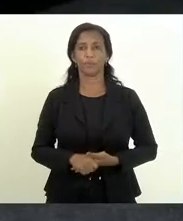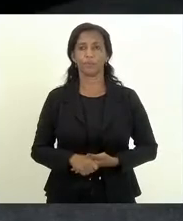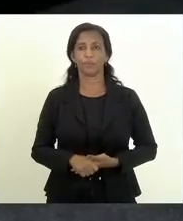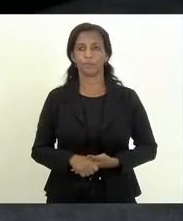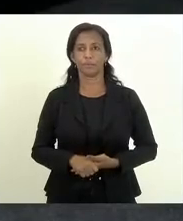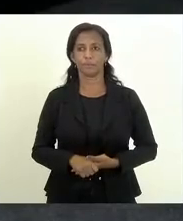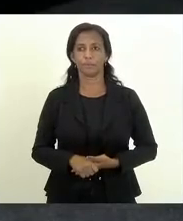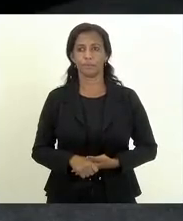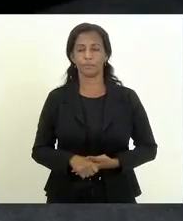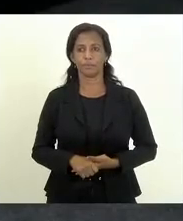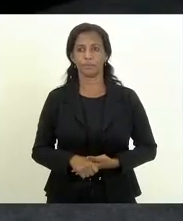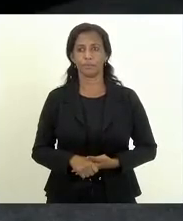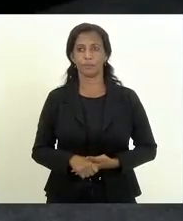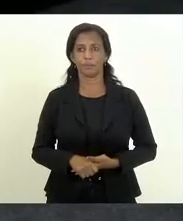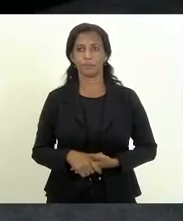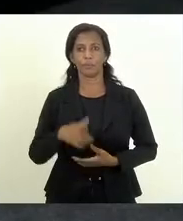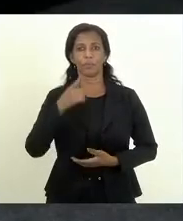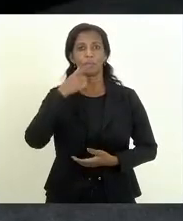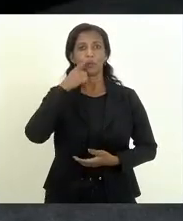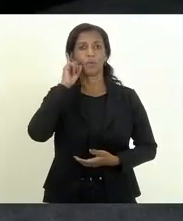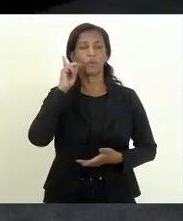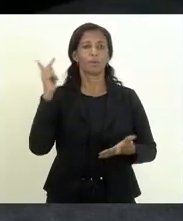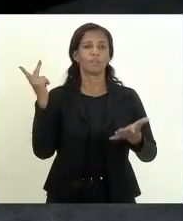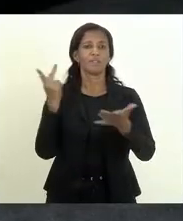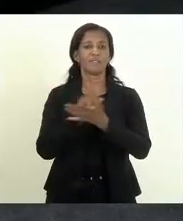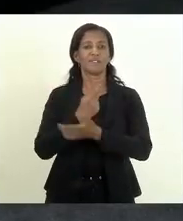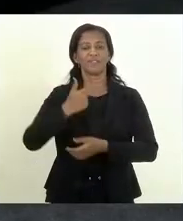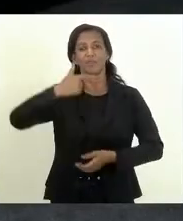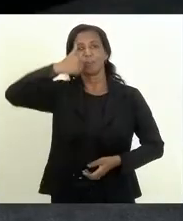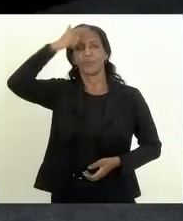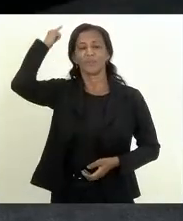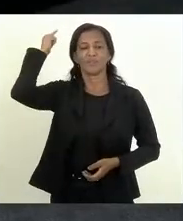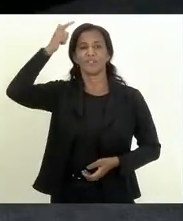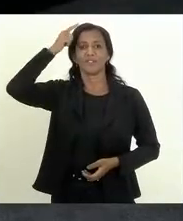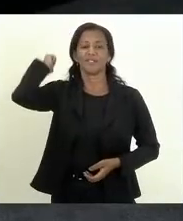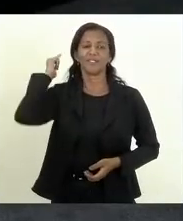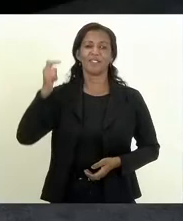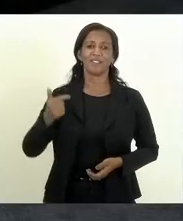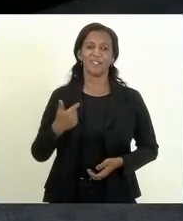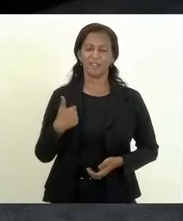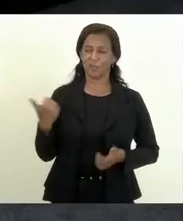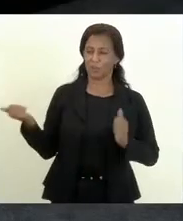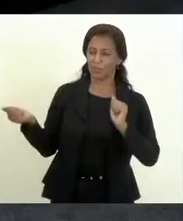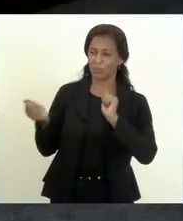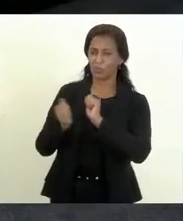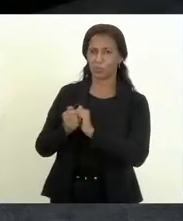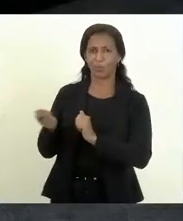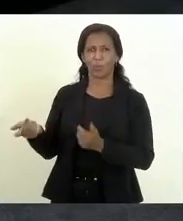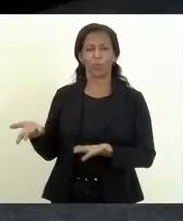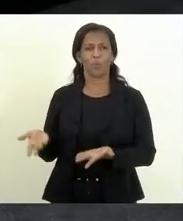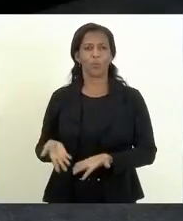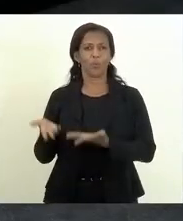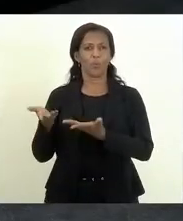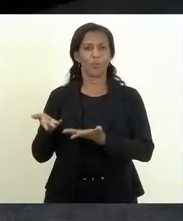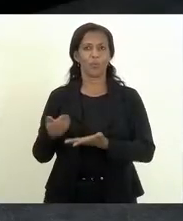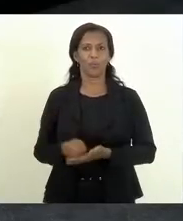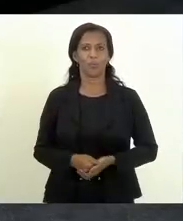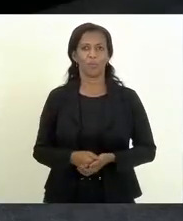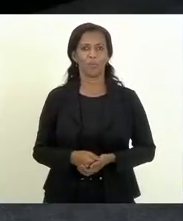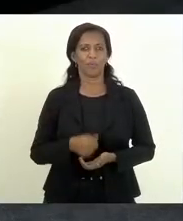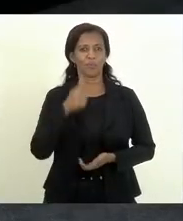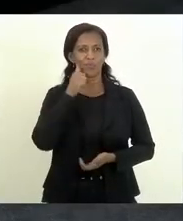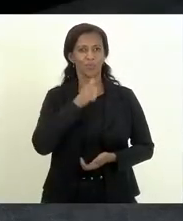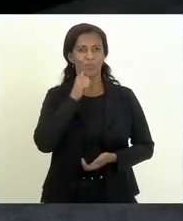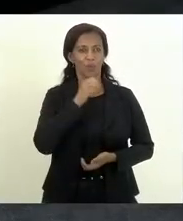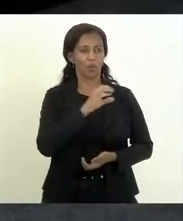solidarizar com a manifestação do deputado Luiz Paulo sobre a comenda oferecida à